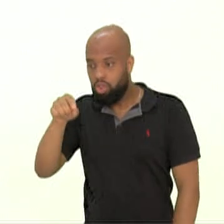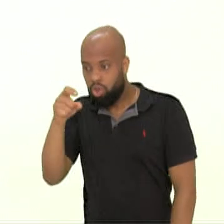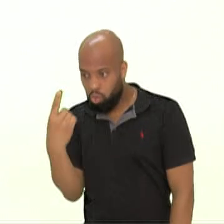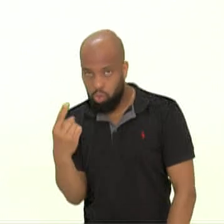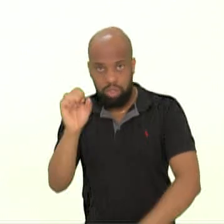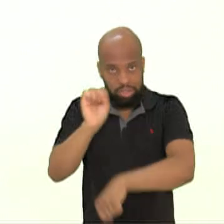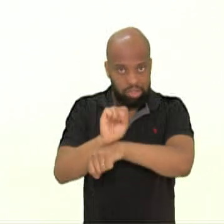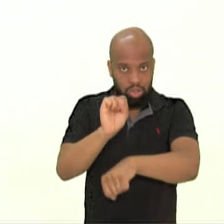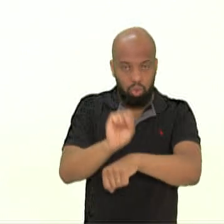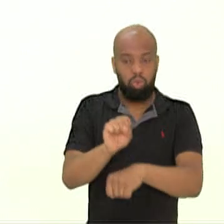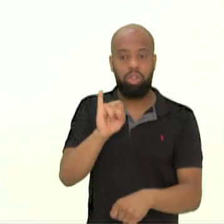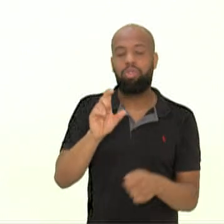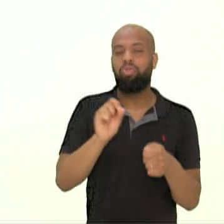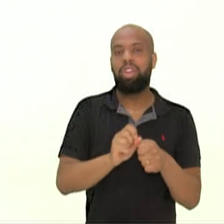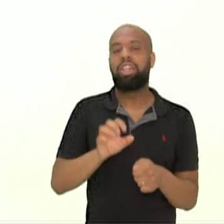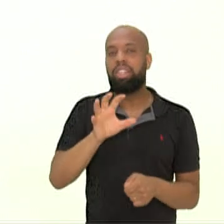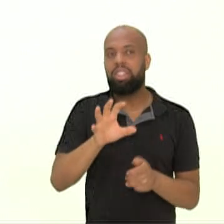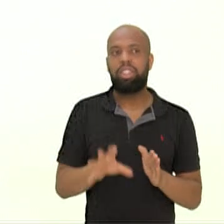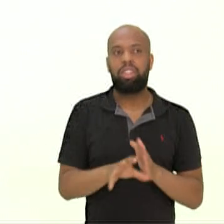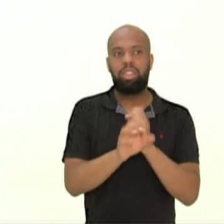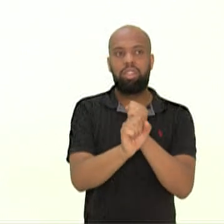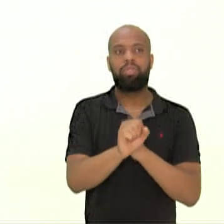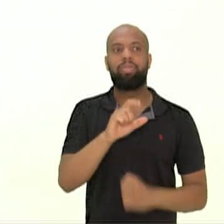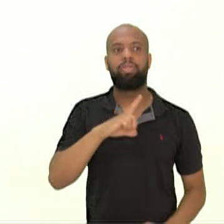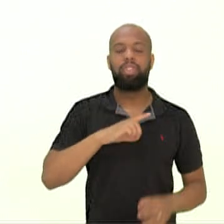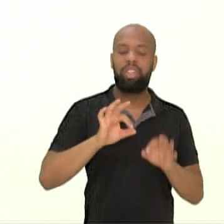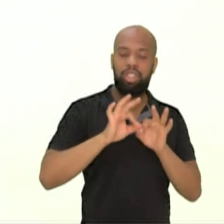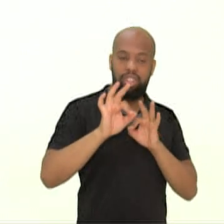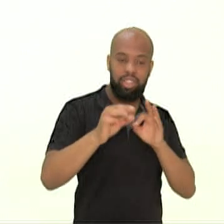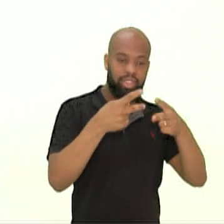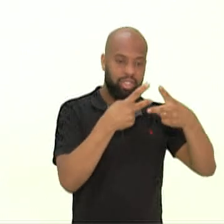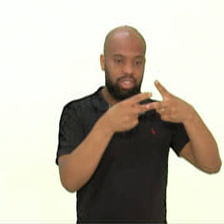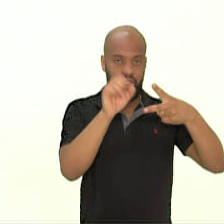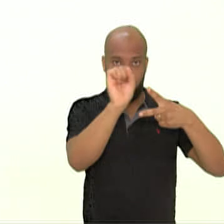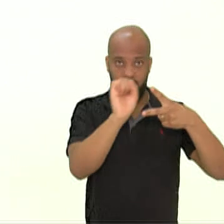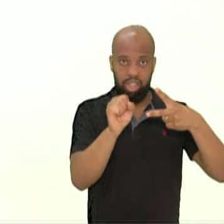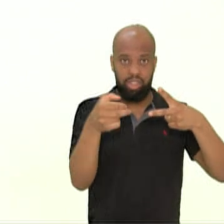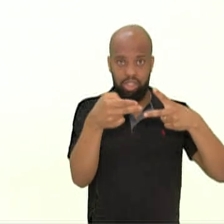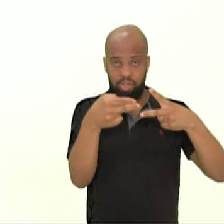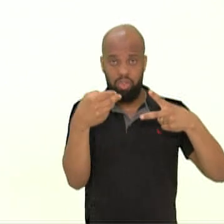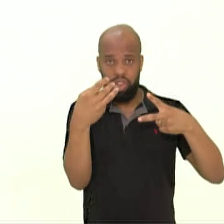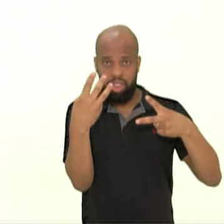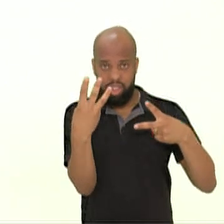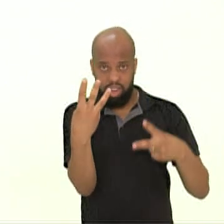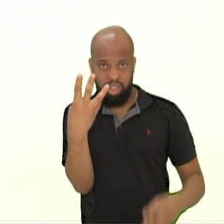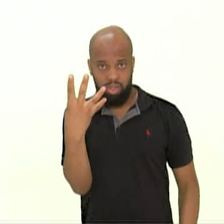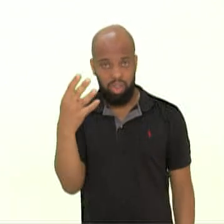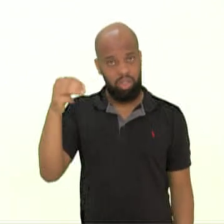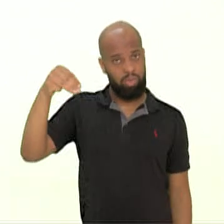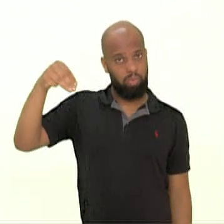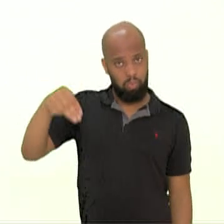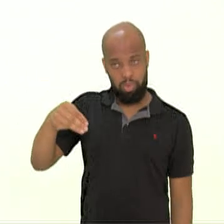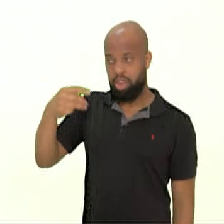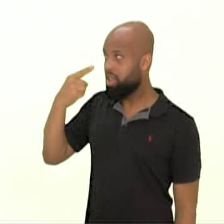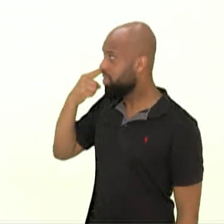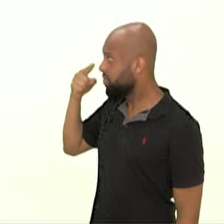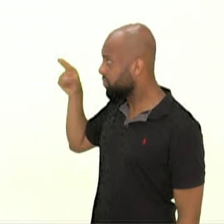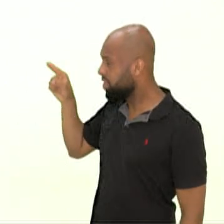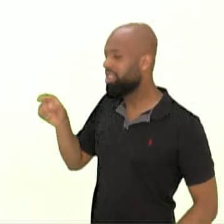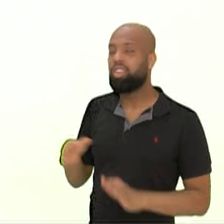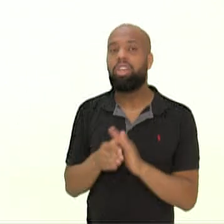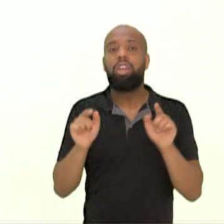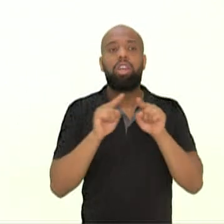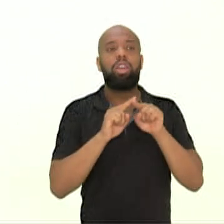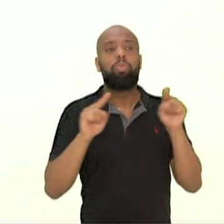então esse cálculo, vamos chegar então numa distância de 34 metros. Poxa, bacana, temos um valor específico. Entretanto, leve